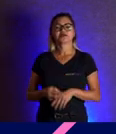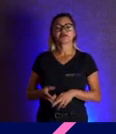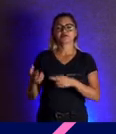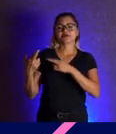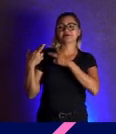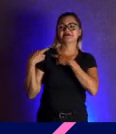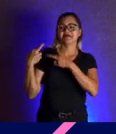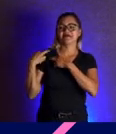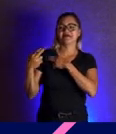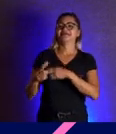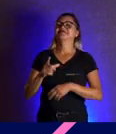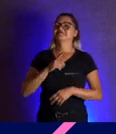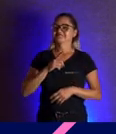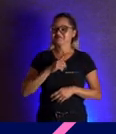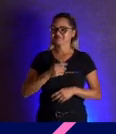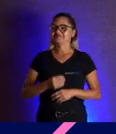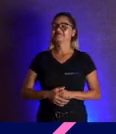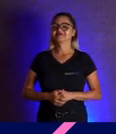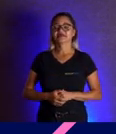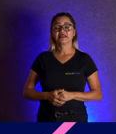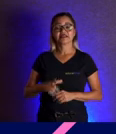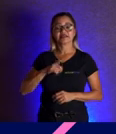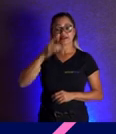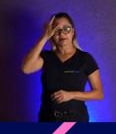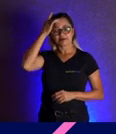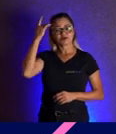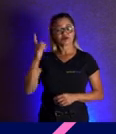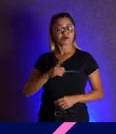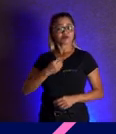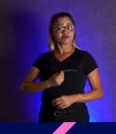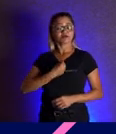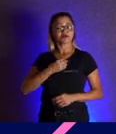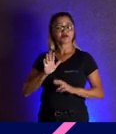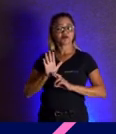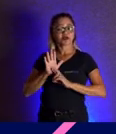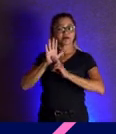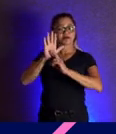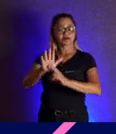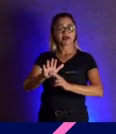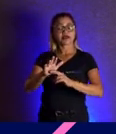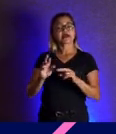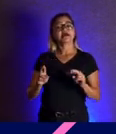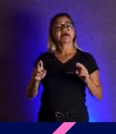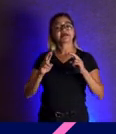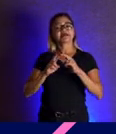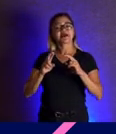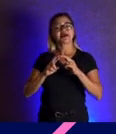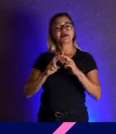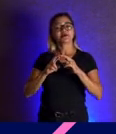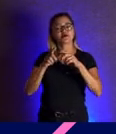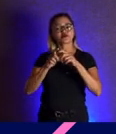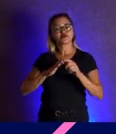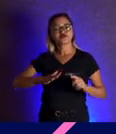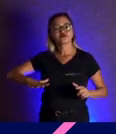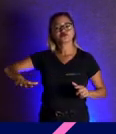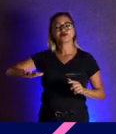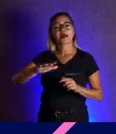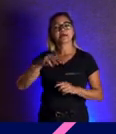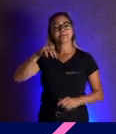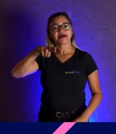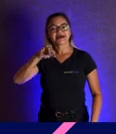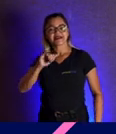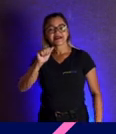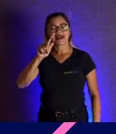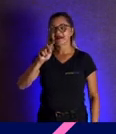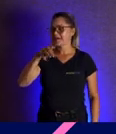duplicidades aqui, né? Mas temos pessoas que também estão aqui, também vão representar essa rede de forma mais ampla, que é a Marina Gama.